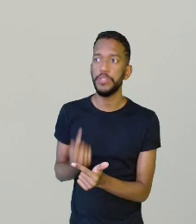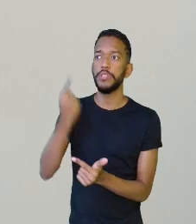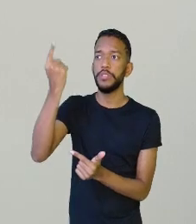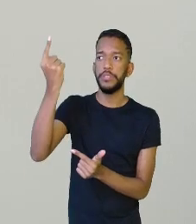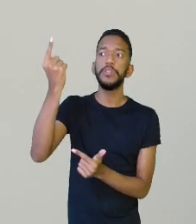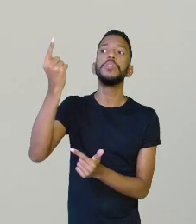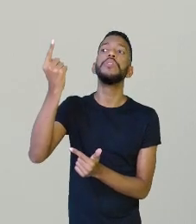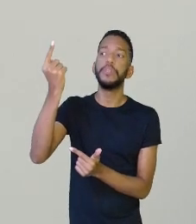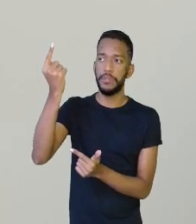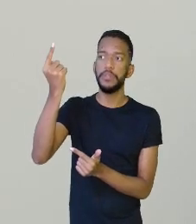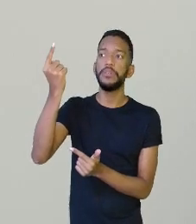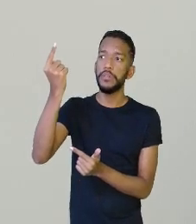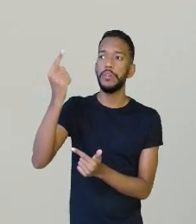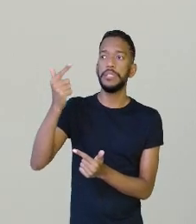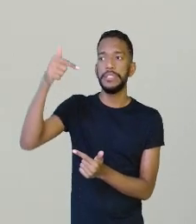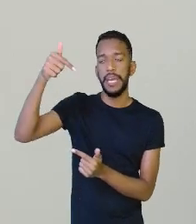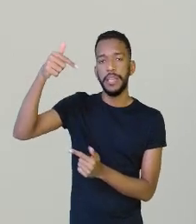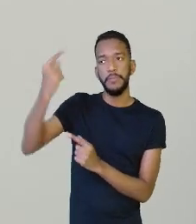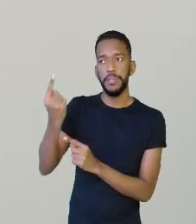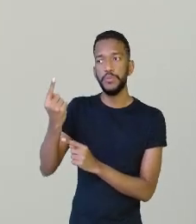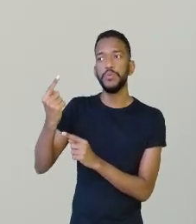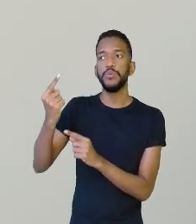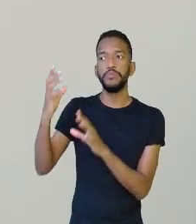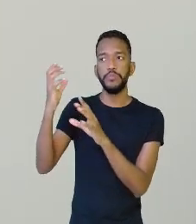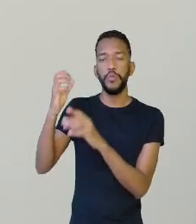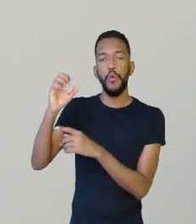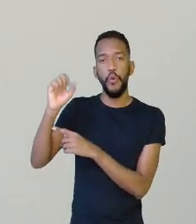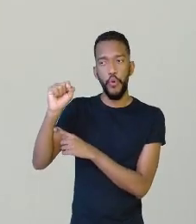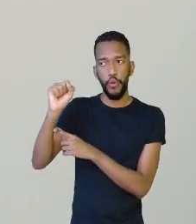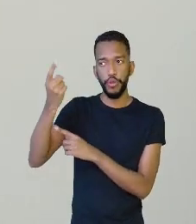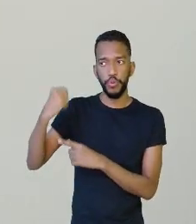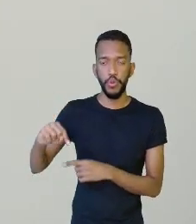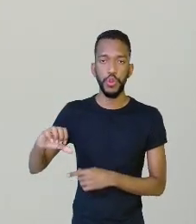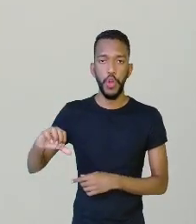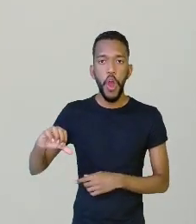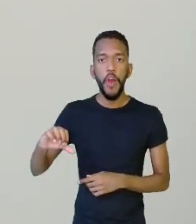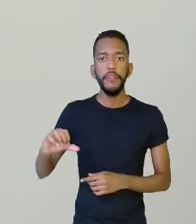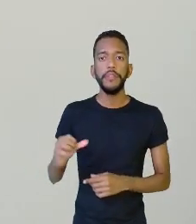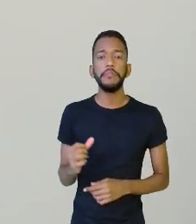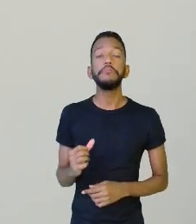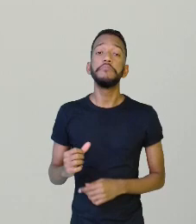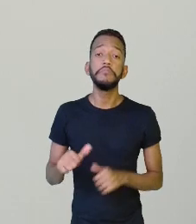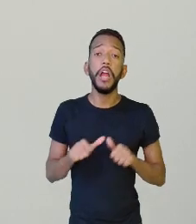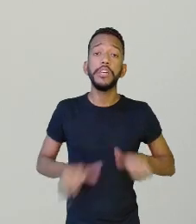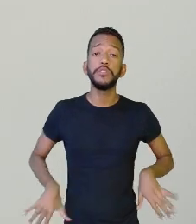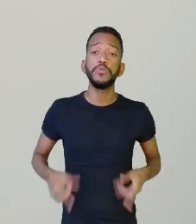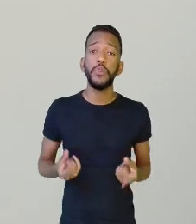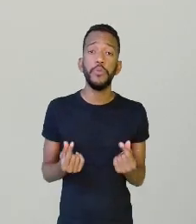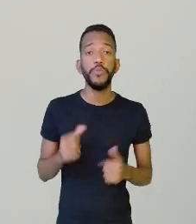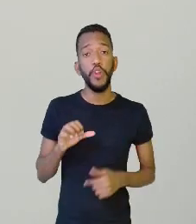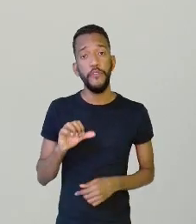7 mais 1, 8. Com mais 1, 9. Quanto ele gastou? R$